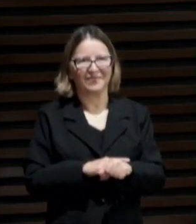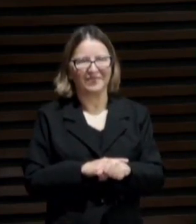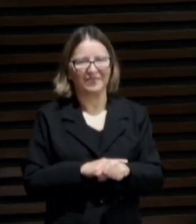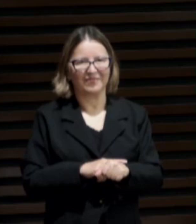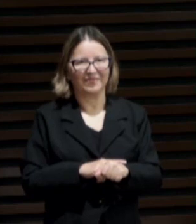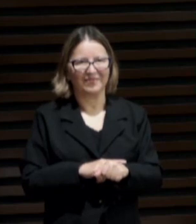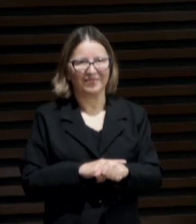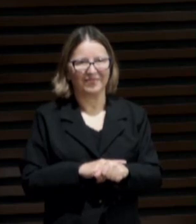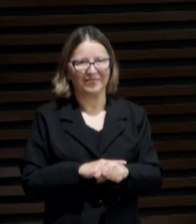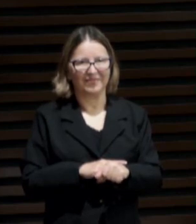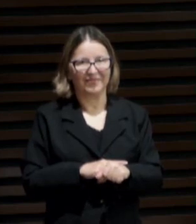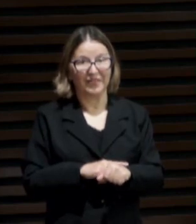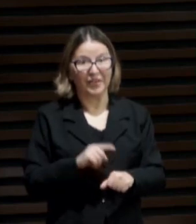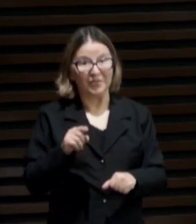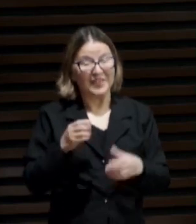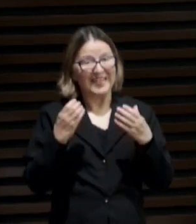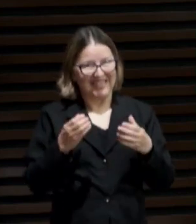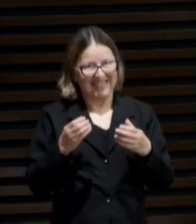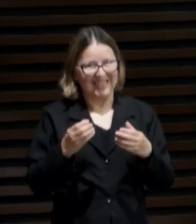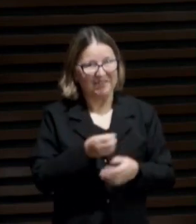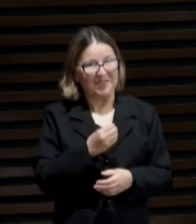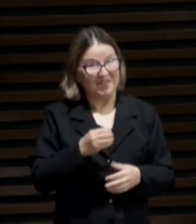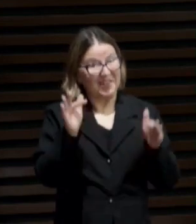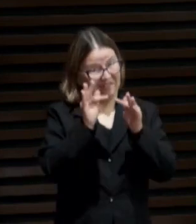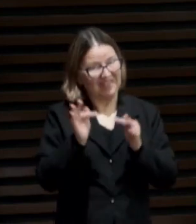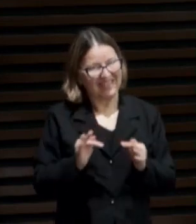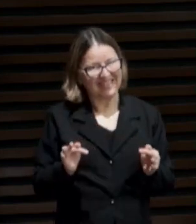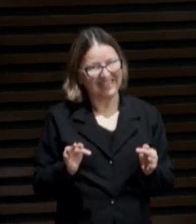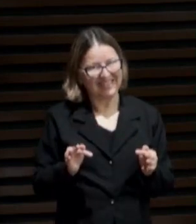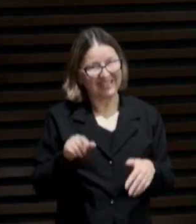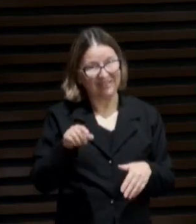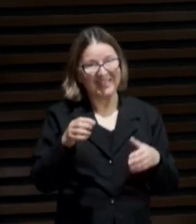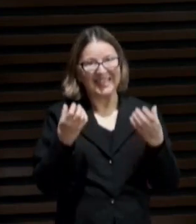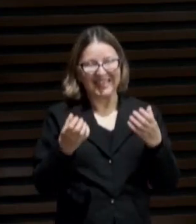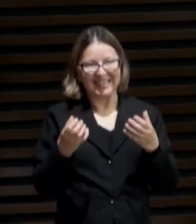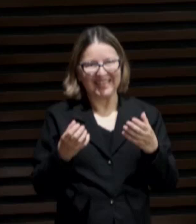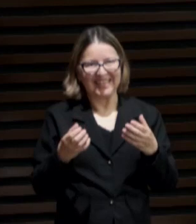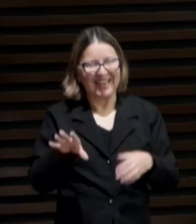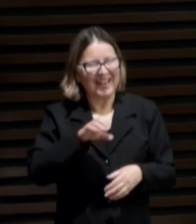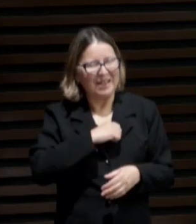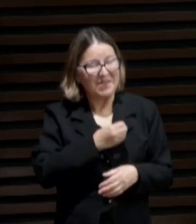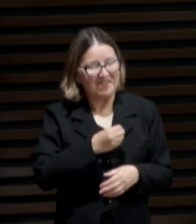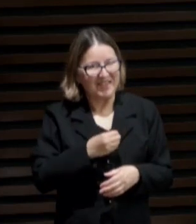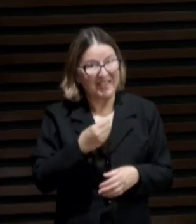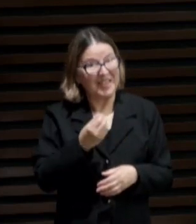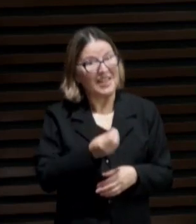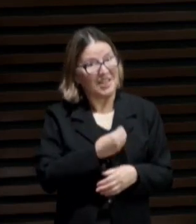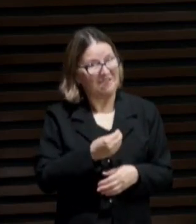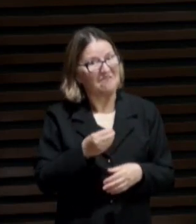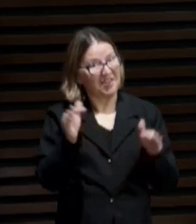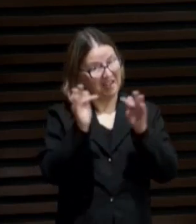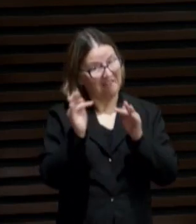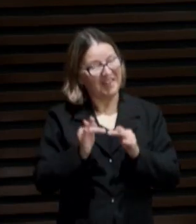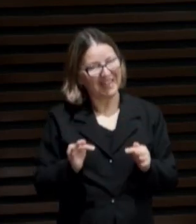Você quer viver dias felizes? Você quer amar a vida e viver dias felizes? Olha a receita que